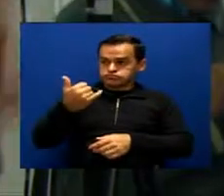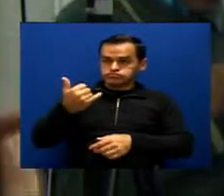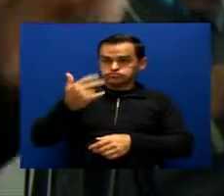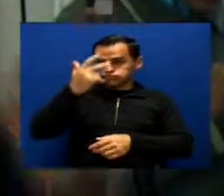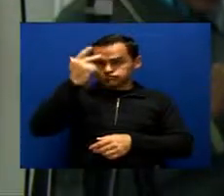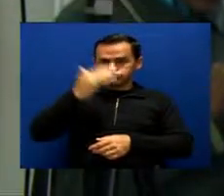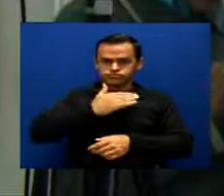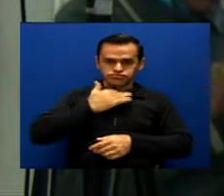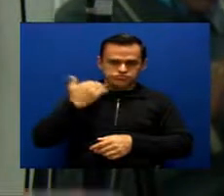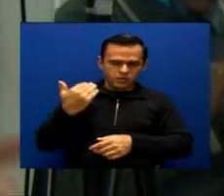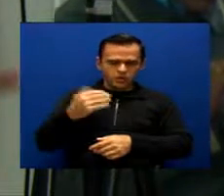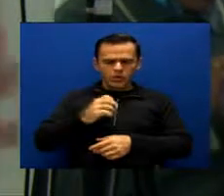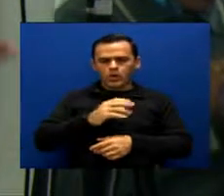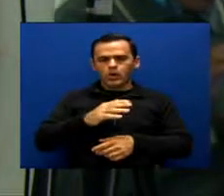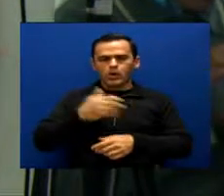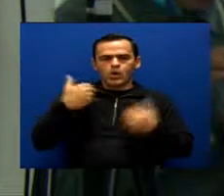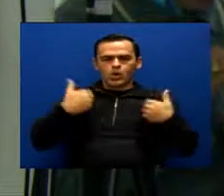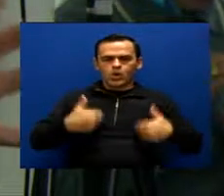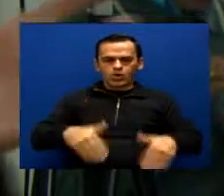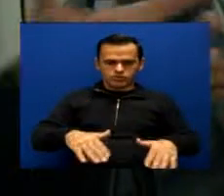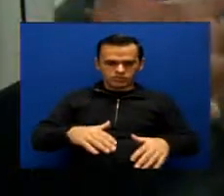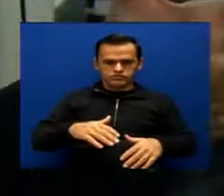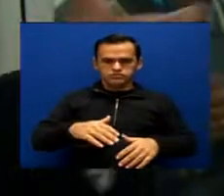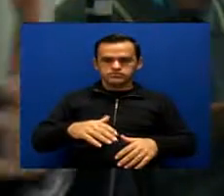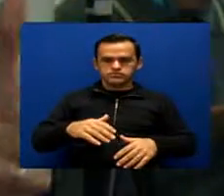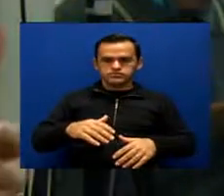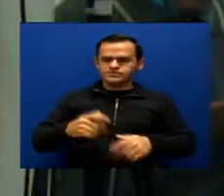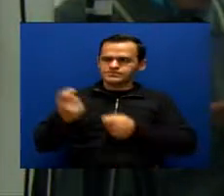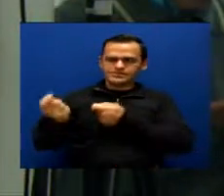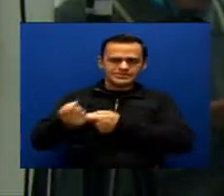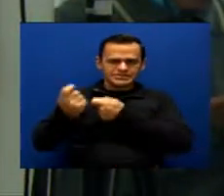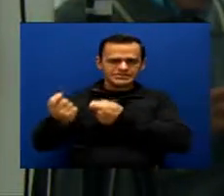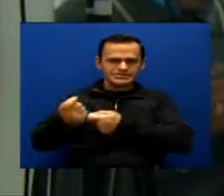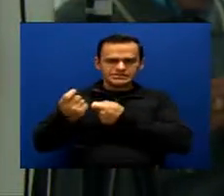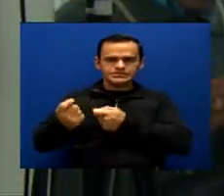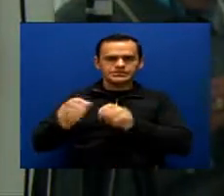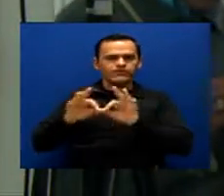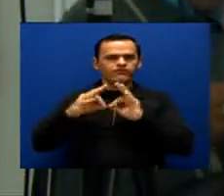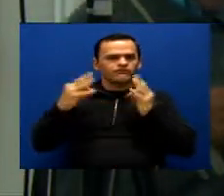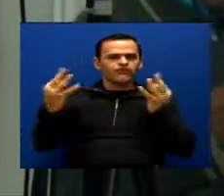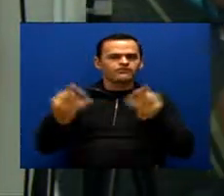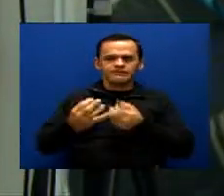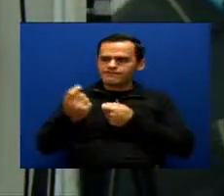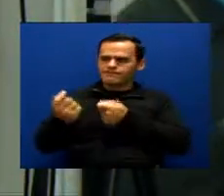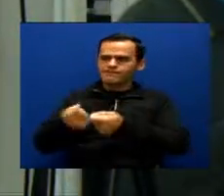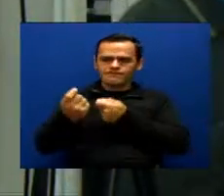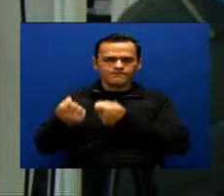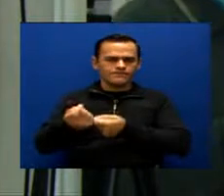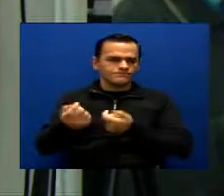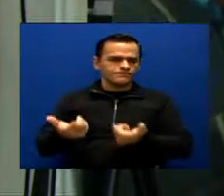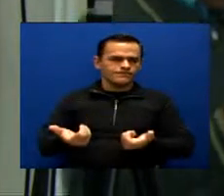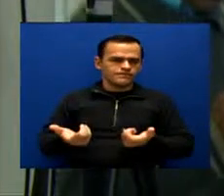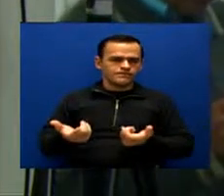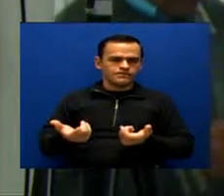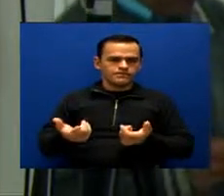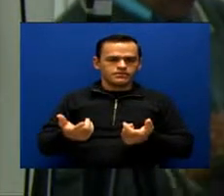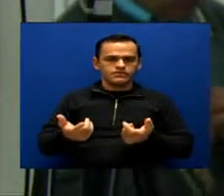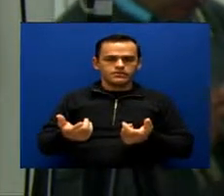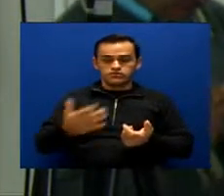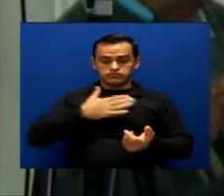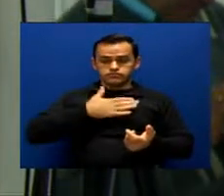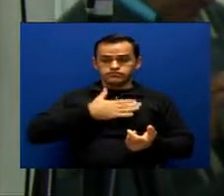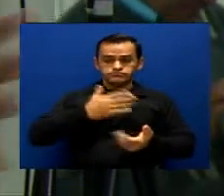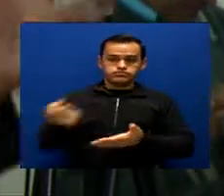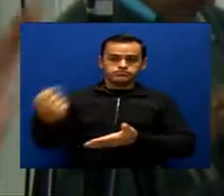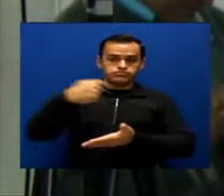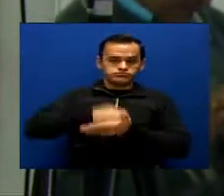óbito ou quando chegava algum óbito, eles ficavam assediando a família, pastor Luiz Santos. E